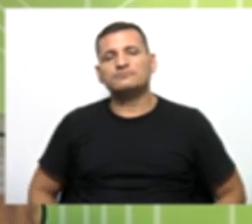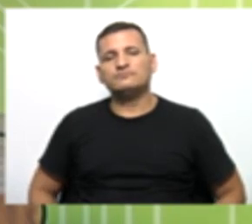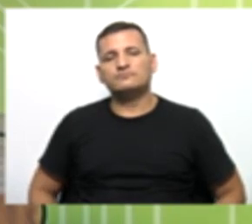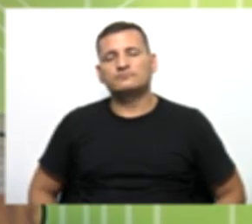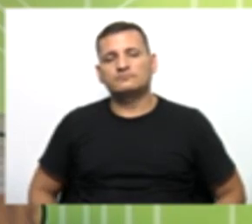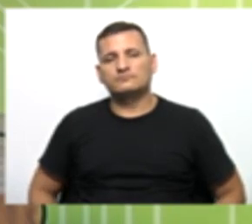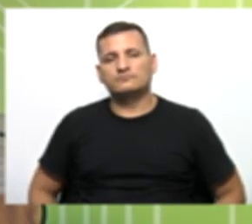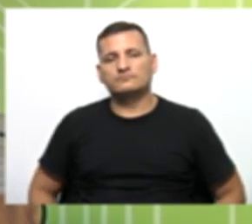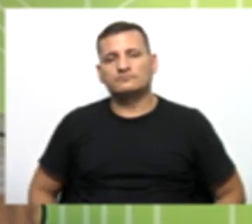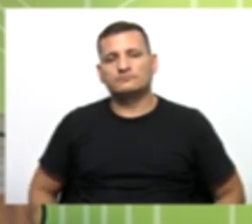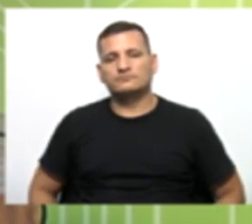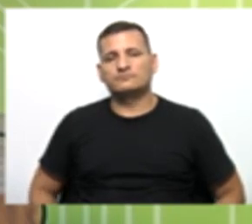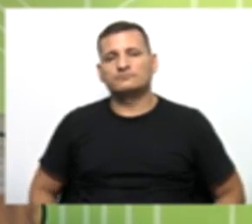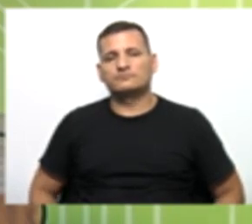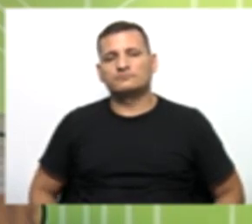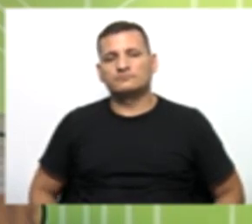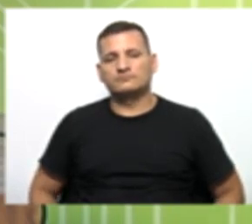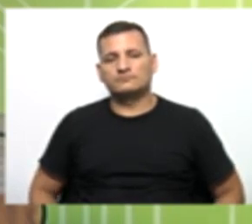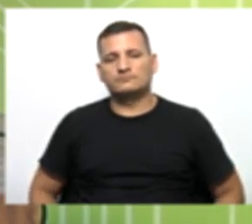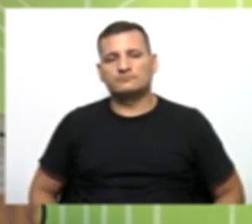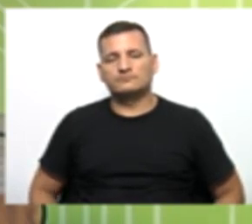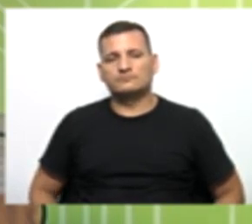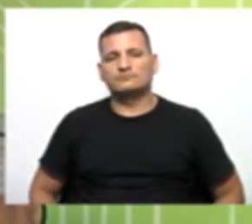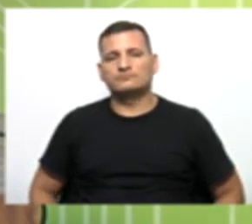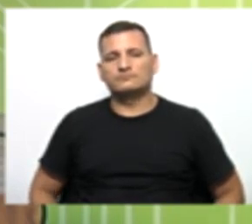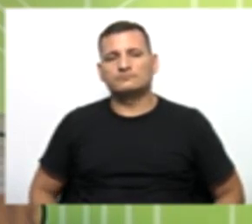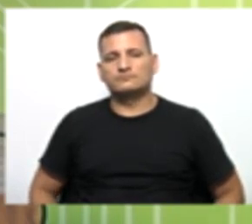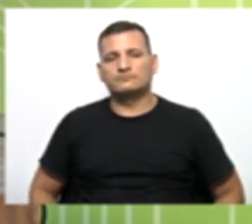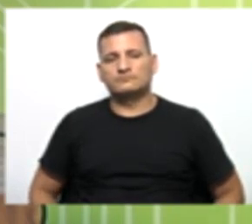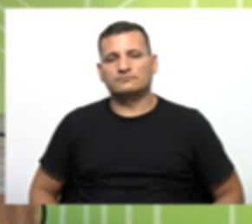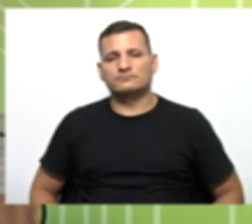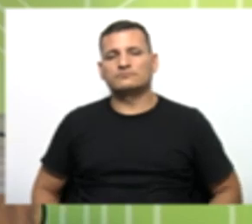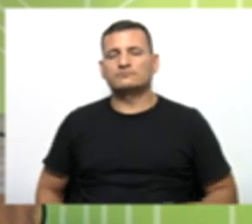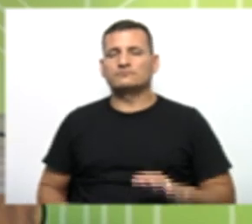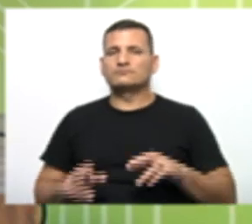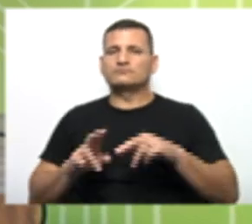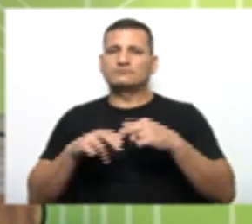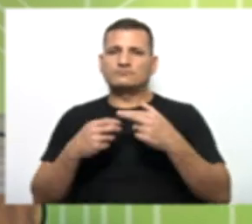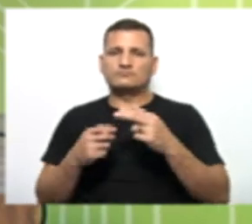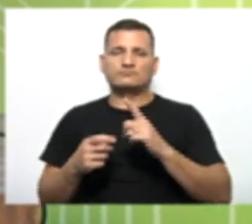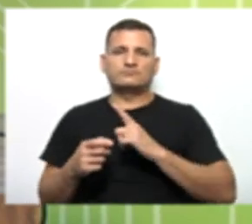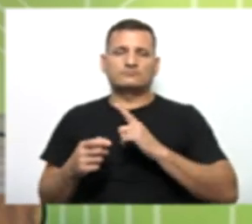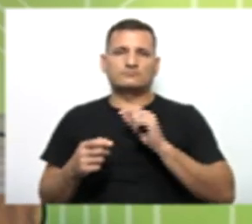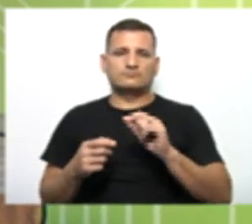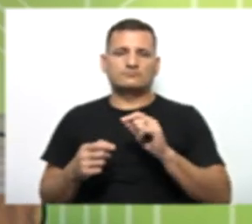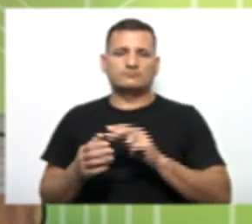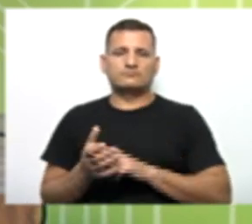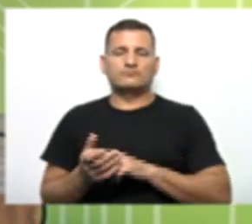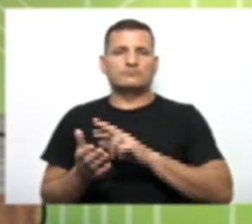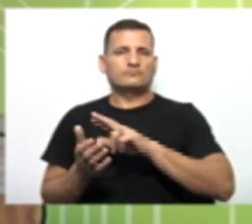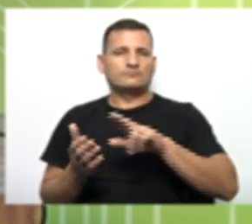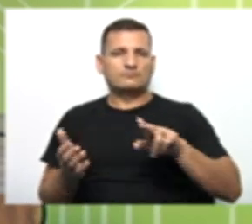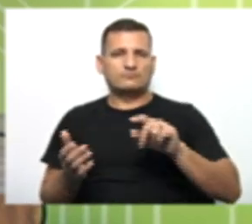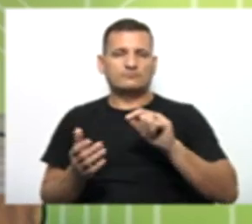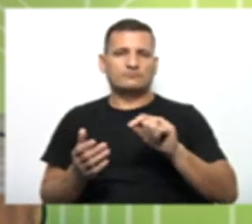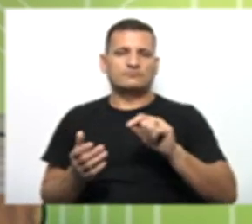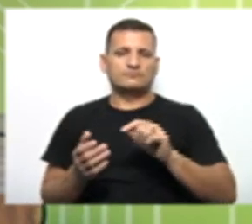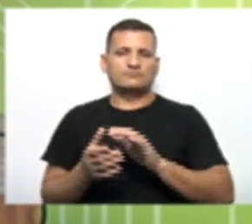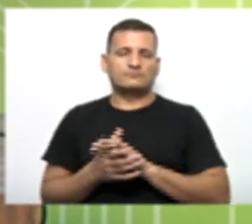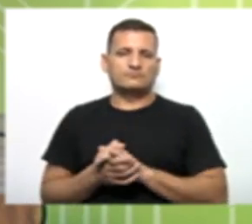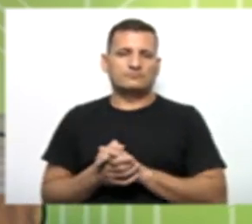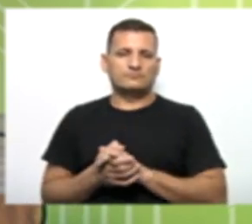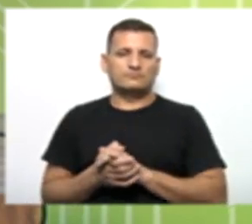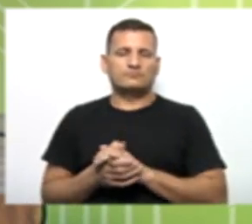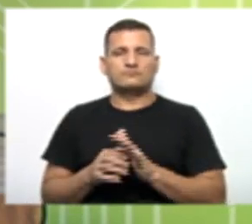impactos sobre a sociedade e sobre o meio ambiente. Por isso, nós tivemos várias ações dessas usinas voltadas